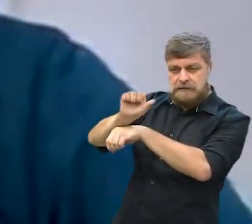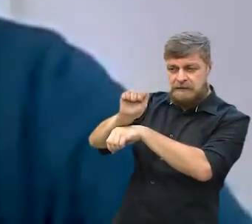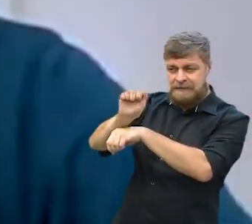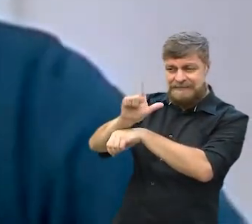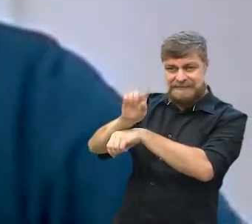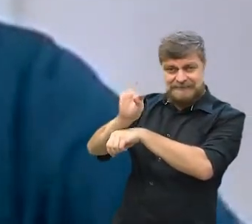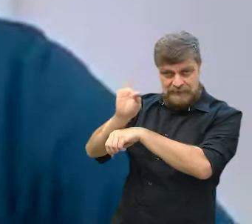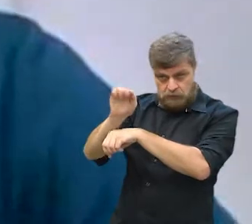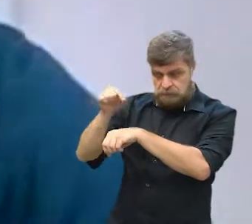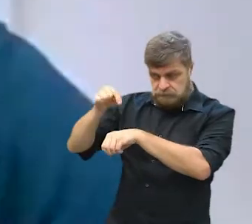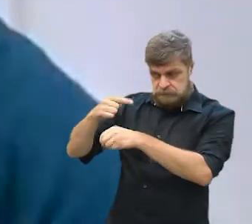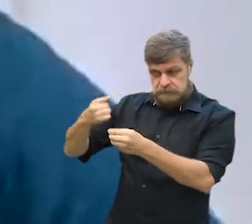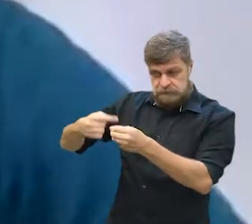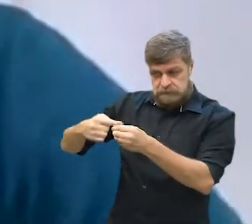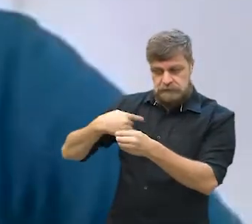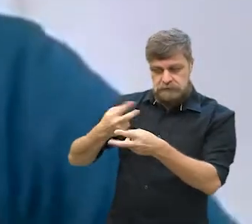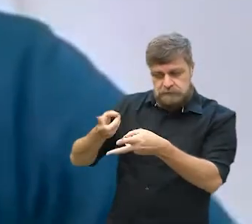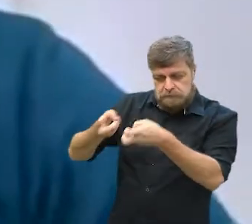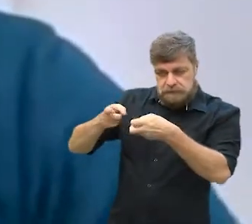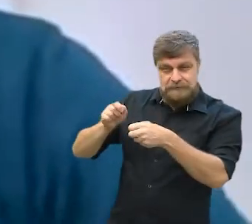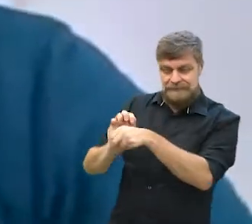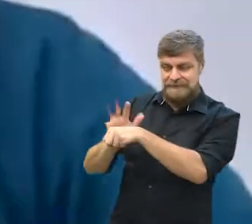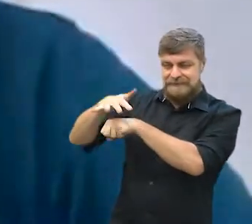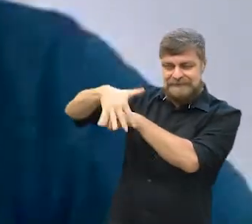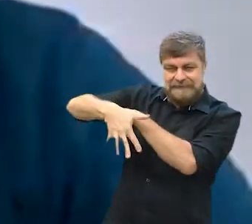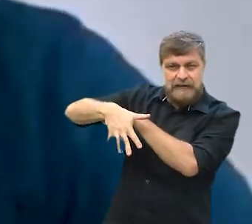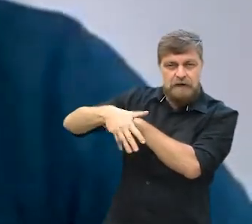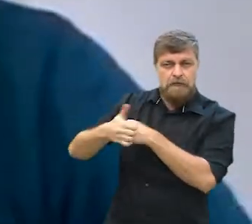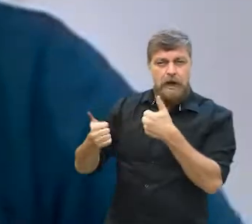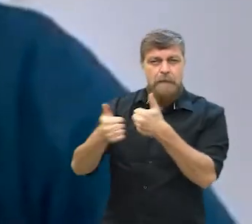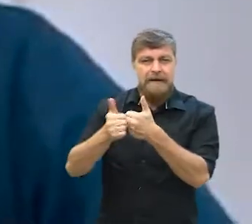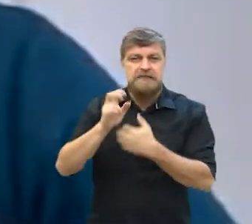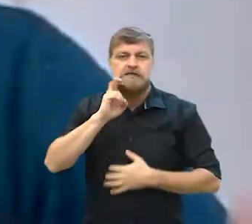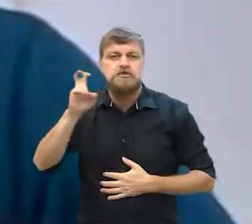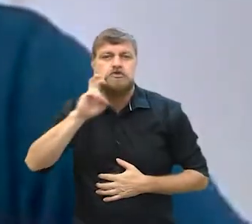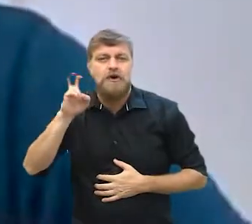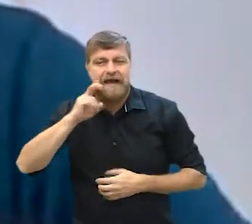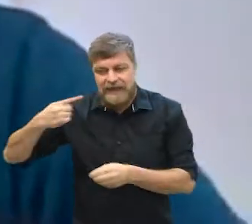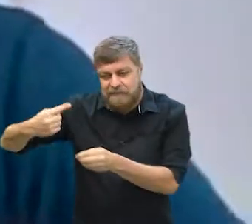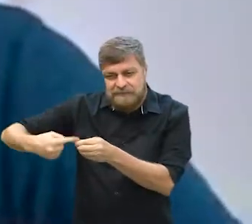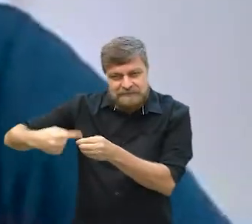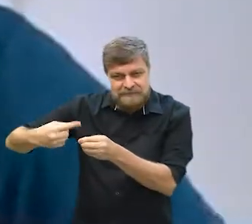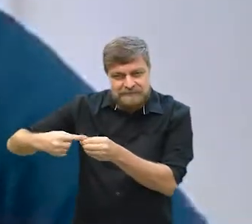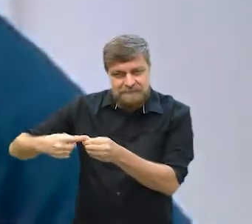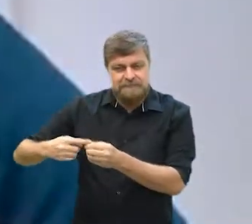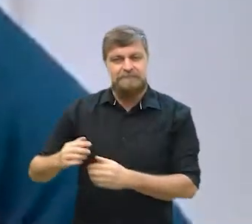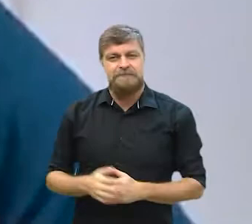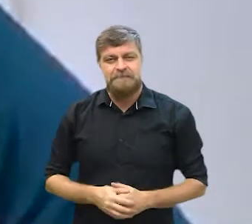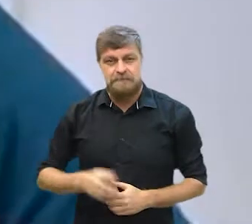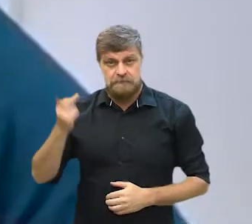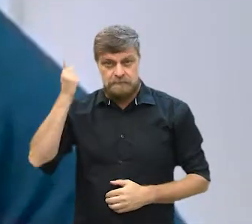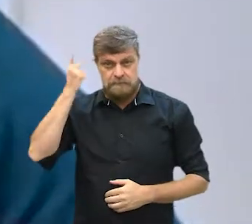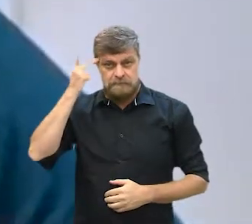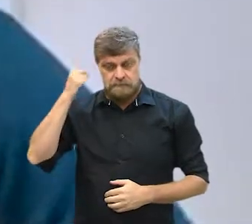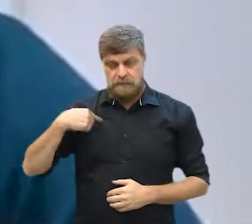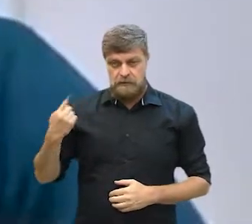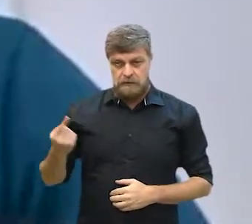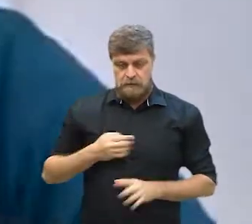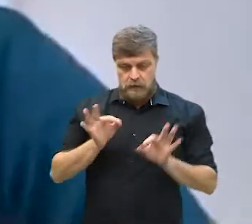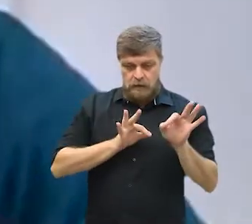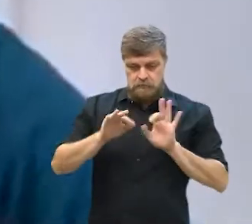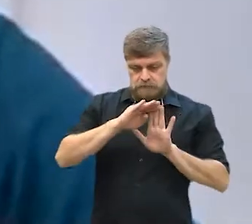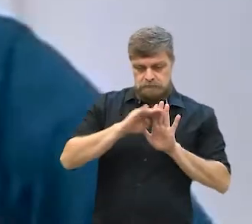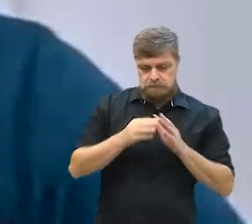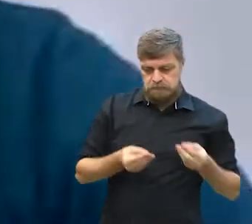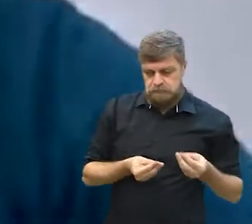de existência, enxergamos Salto, município da região de Sorocaba, interior de São Paulo aqui, e entregamos